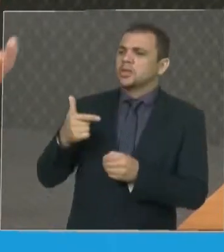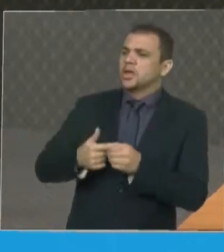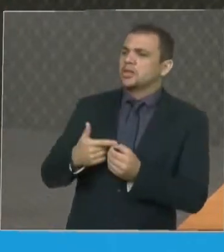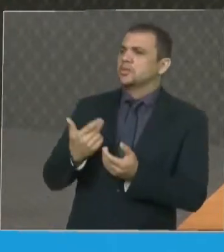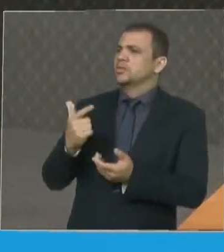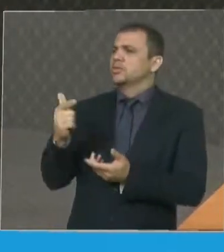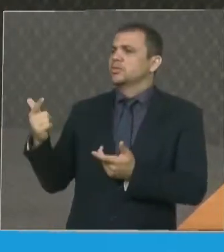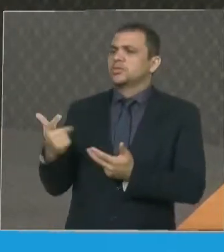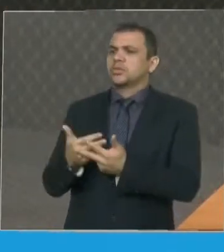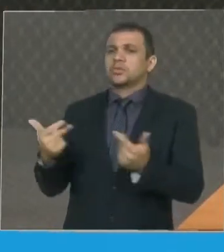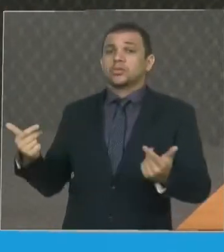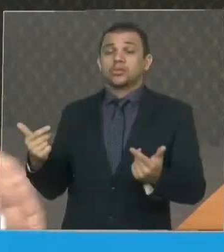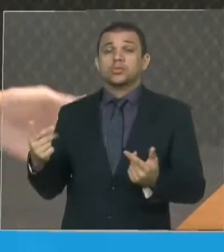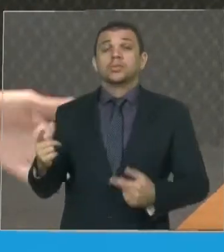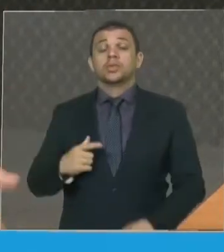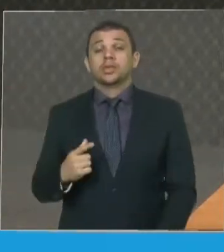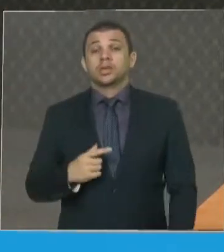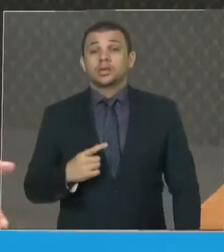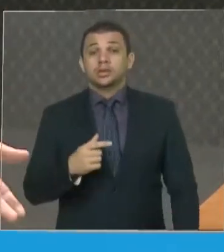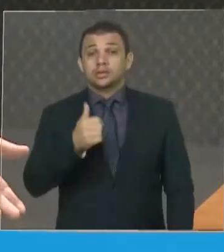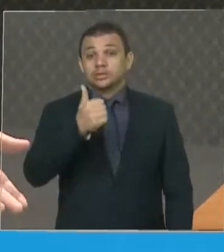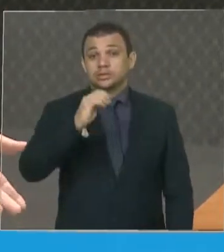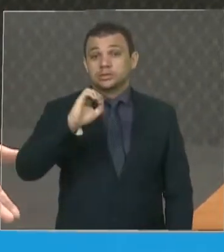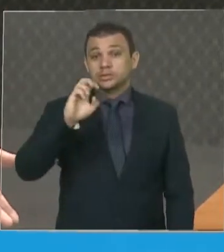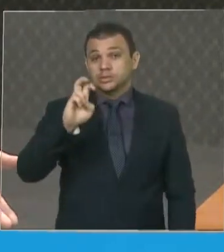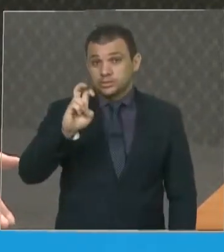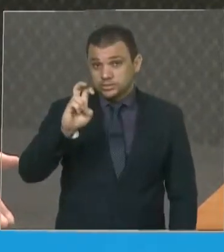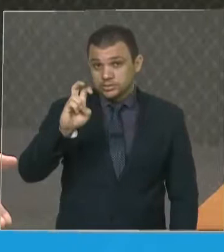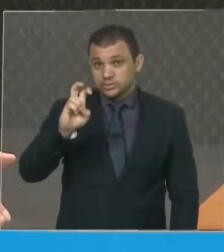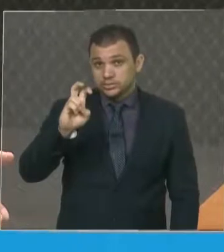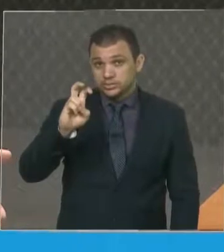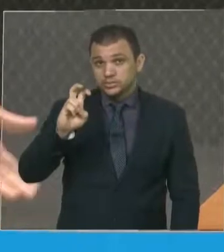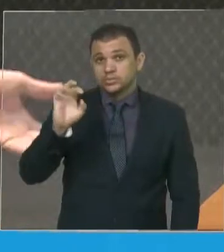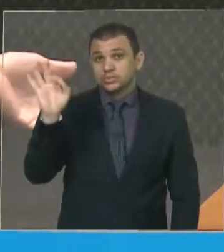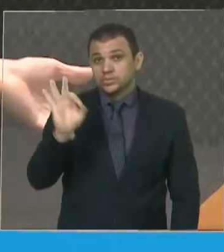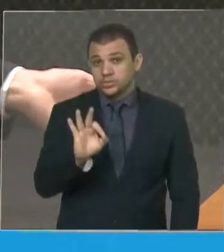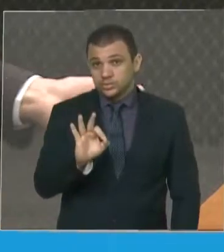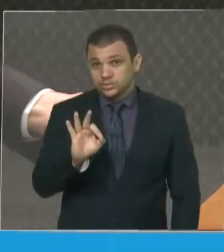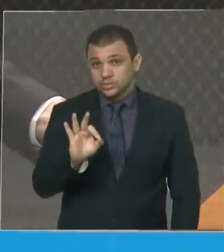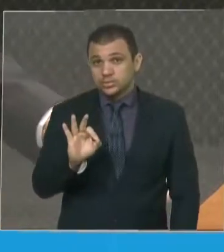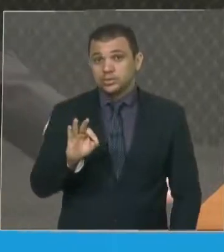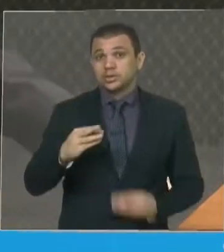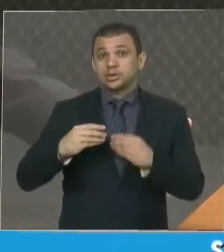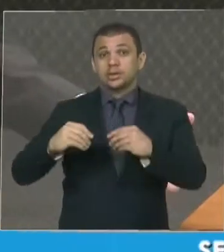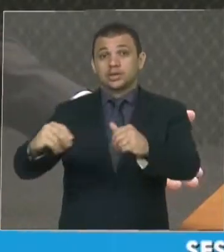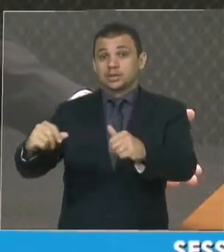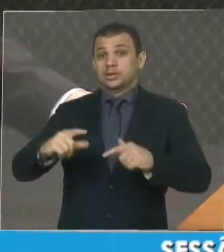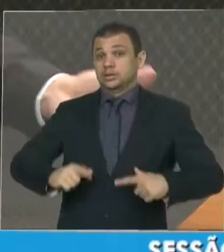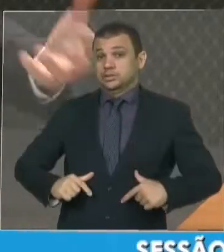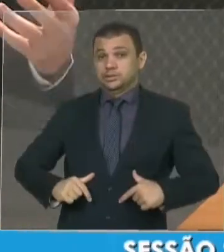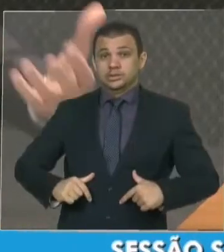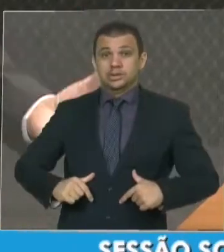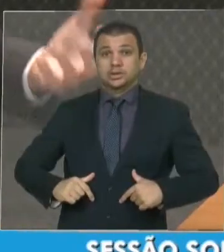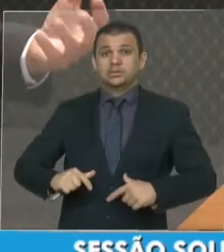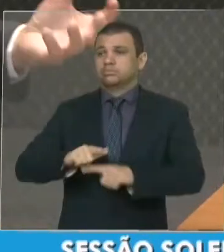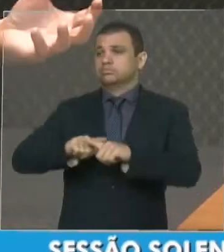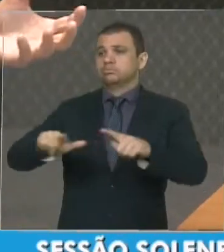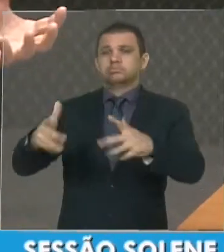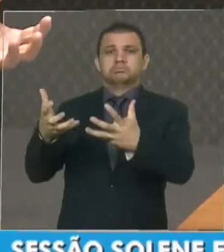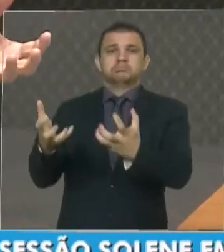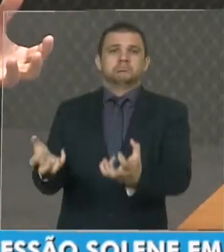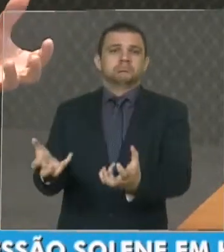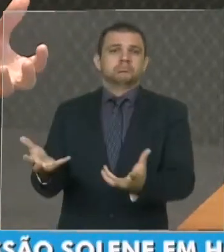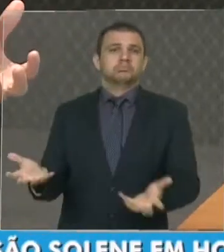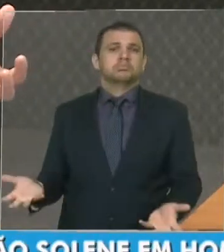65% da terra está semiárido do deserto. E pessoas dizem, onde o mel? Onde é o mel, onde é o